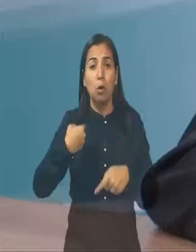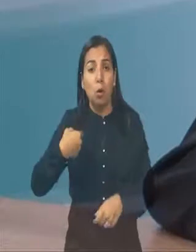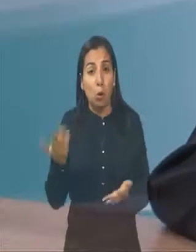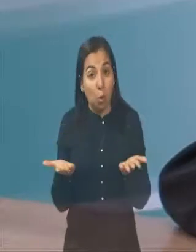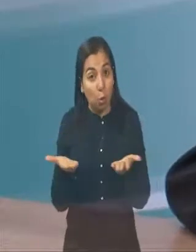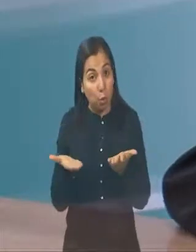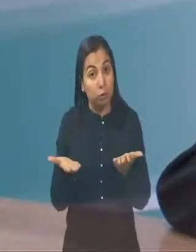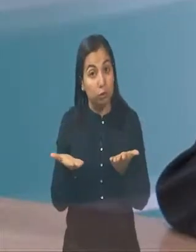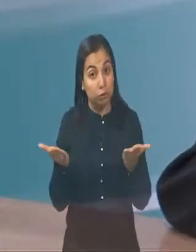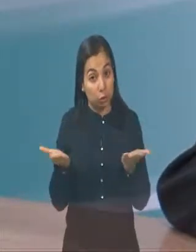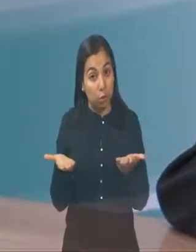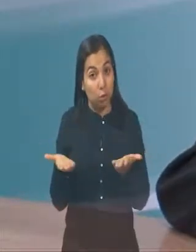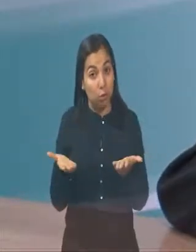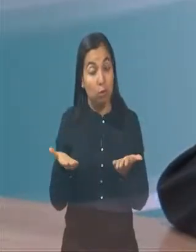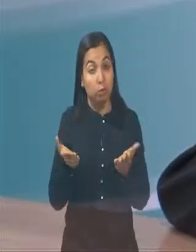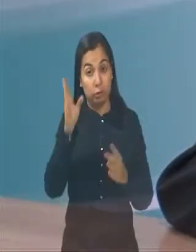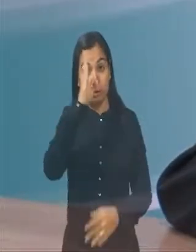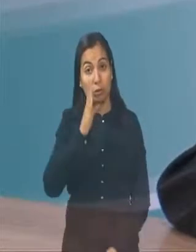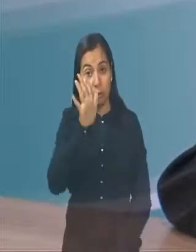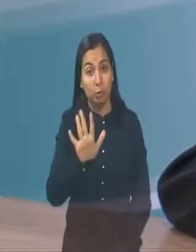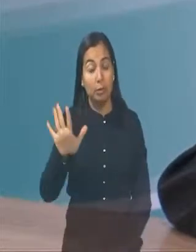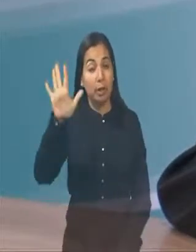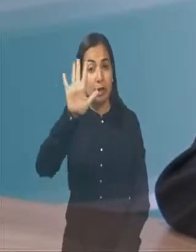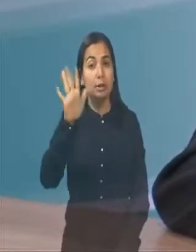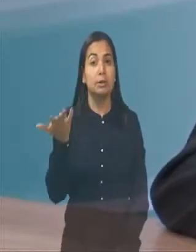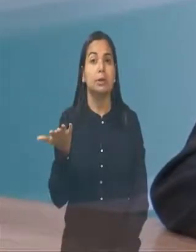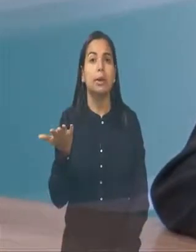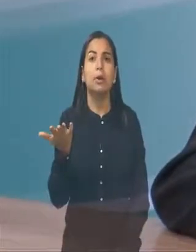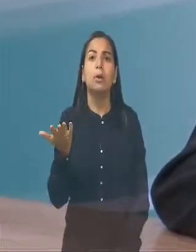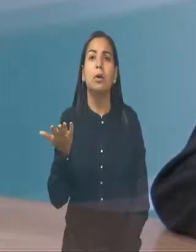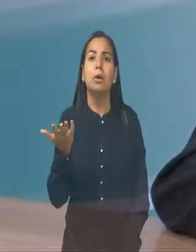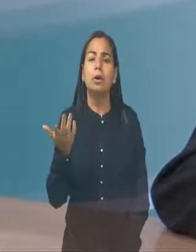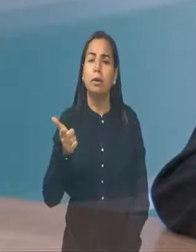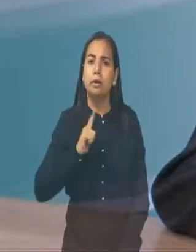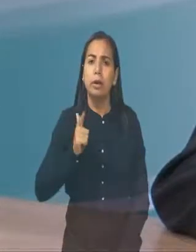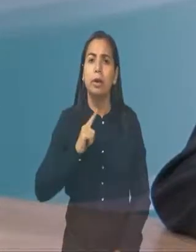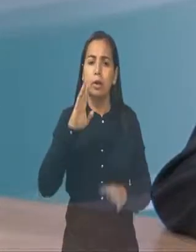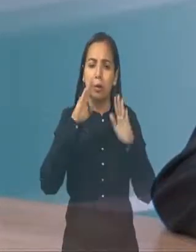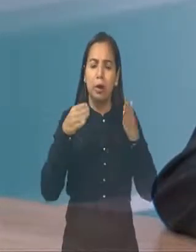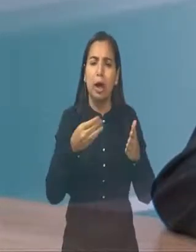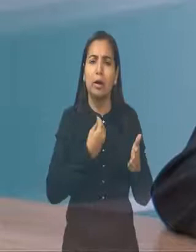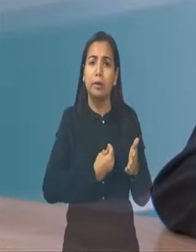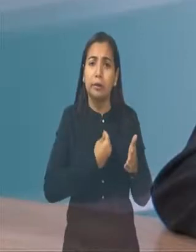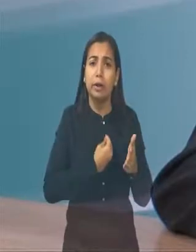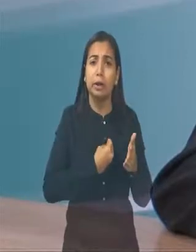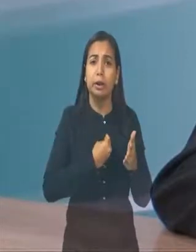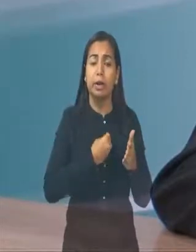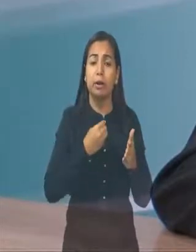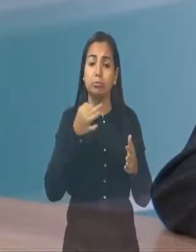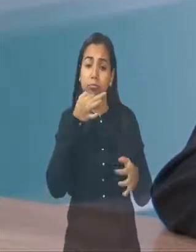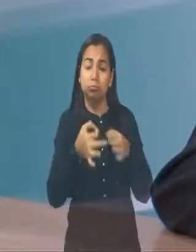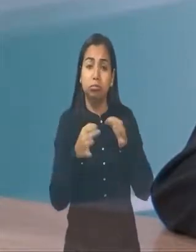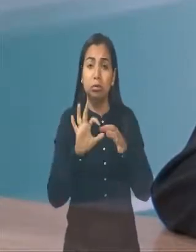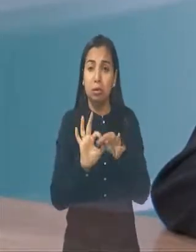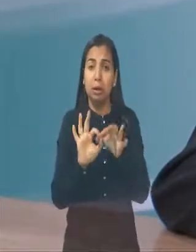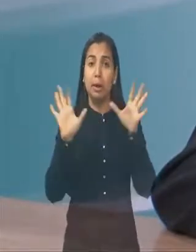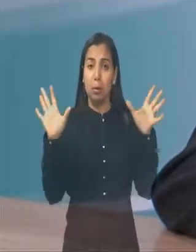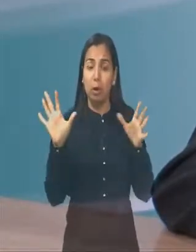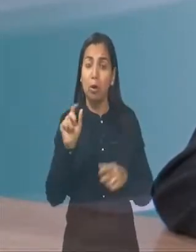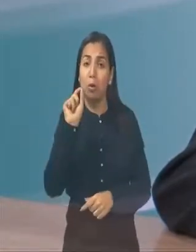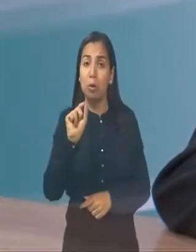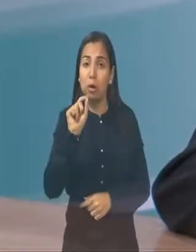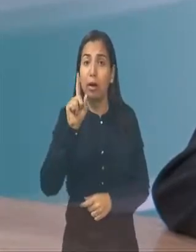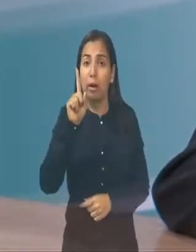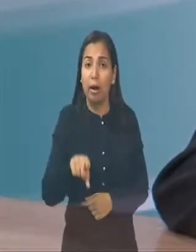enfrentamos, olha, hoje no Brasil, nós estamos contemporizando a vida democrática através de uma política de combate